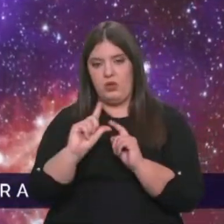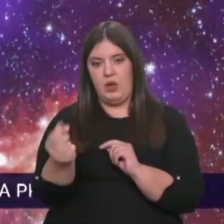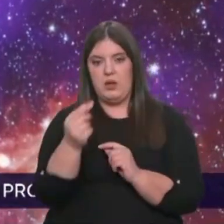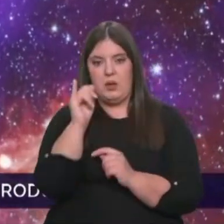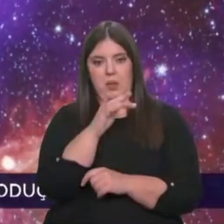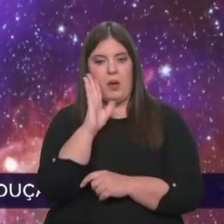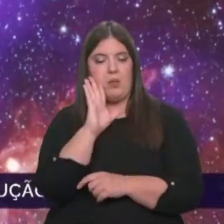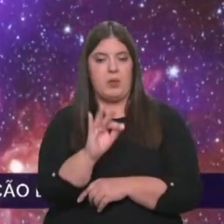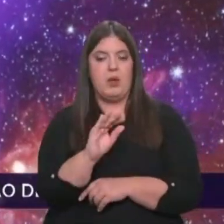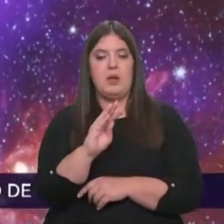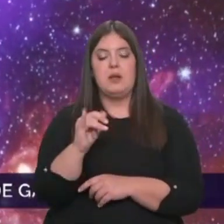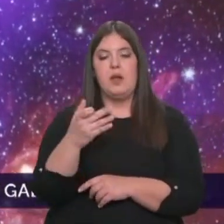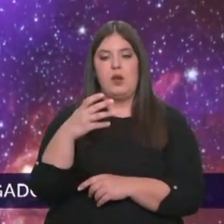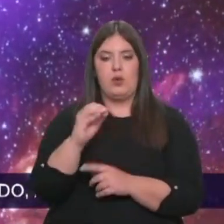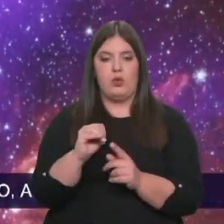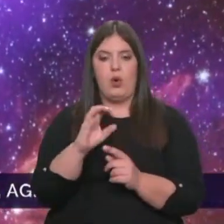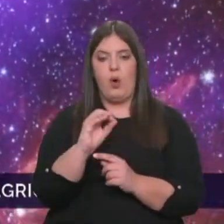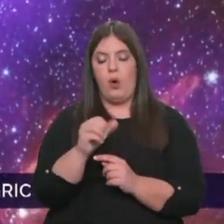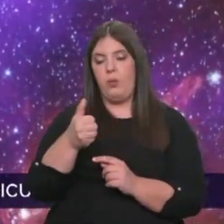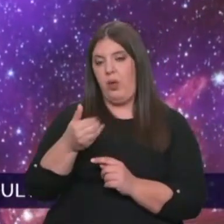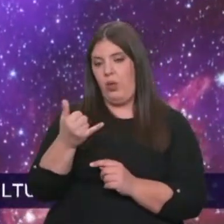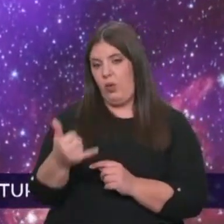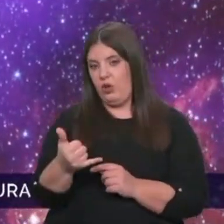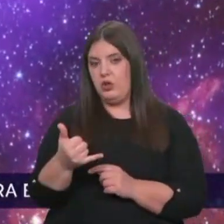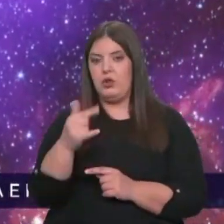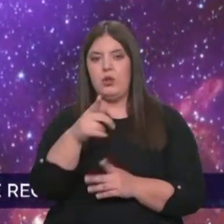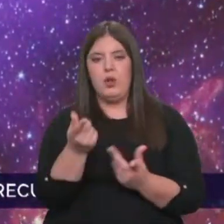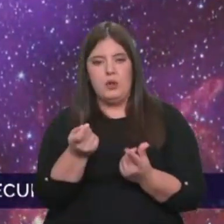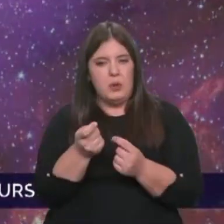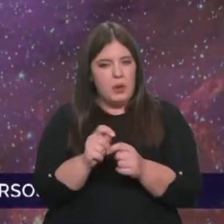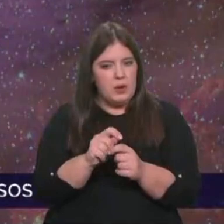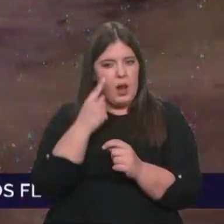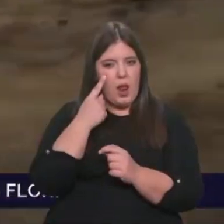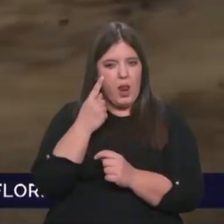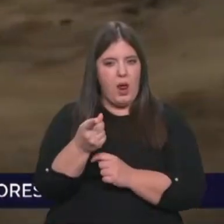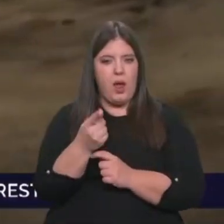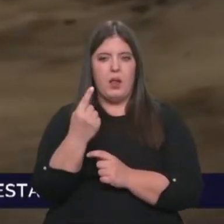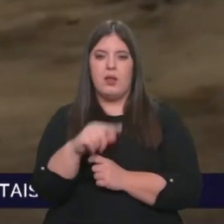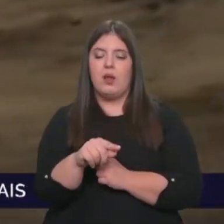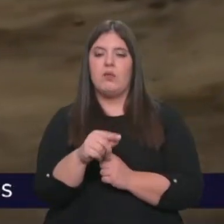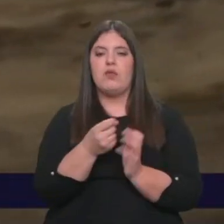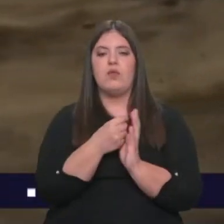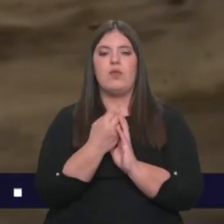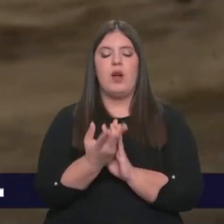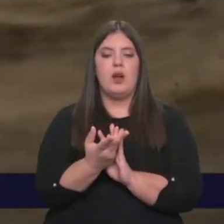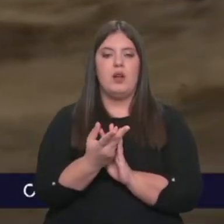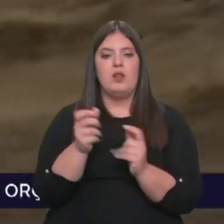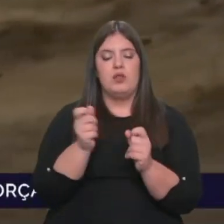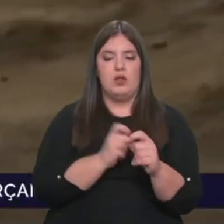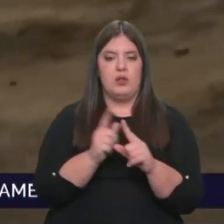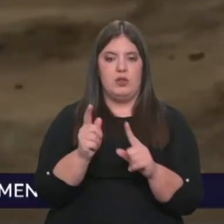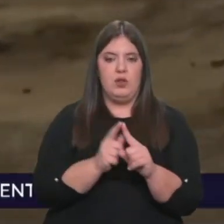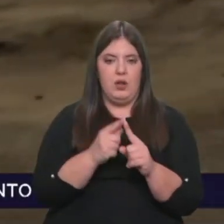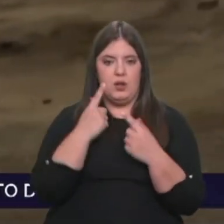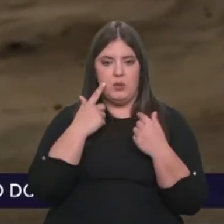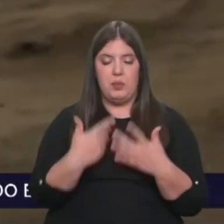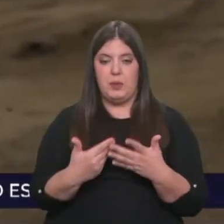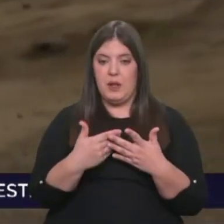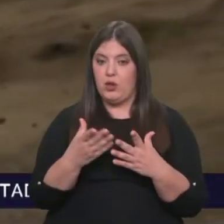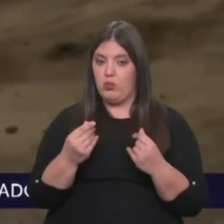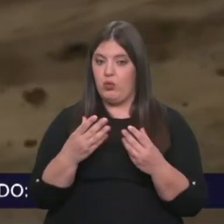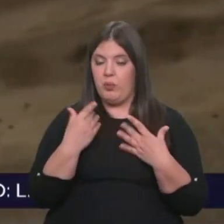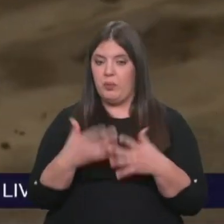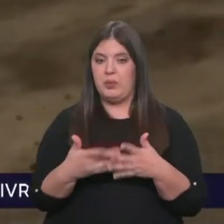O enxame de Cygnus OB2. Nós aqui, bem escondidos, ali, José António, temos centenas de estrelas maciças, muito